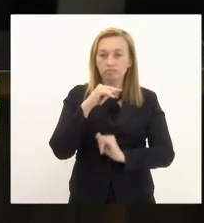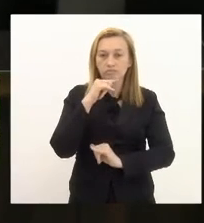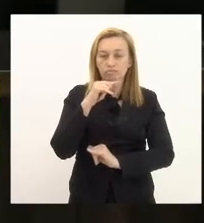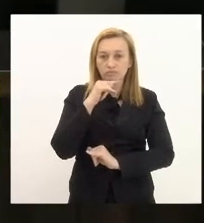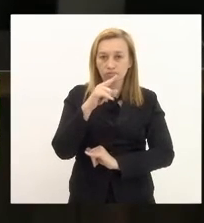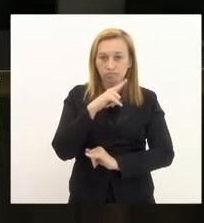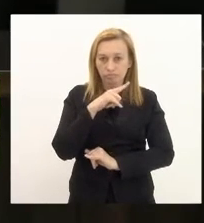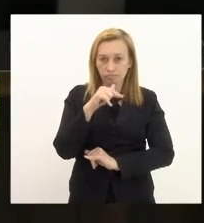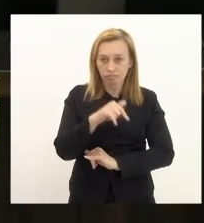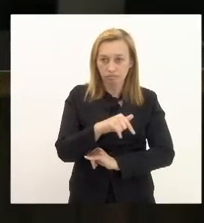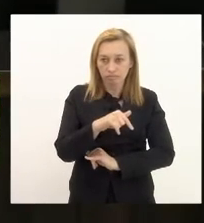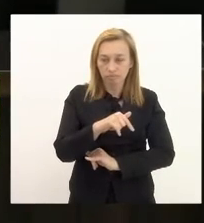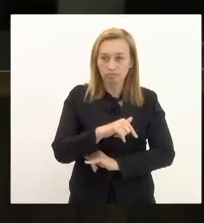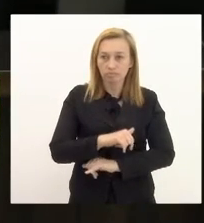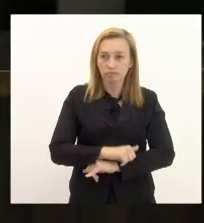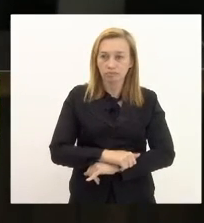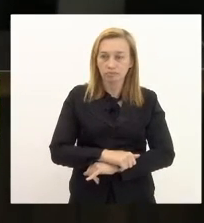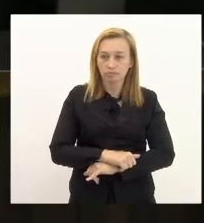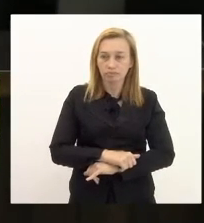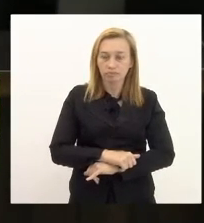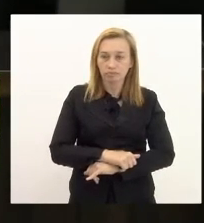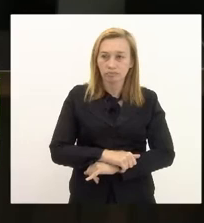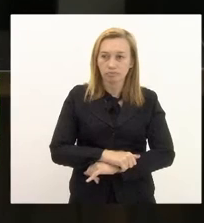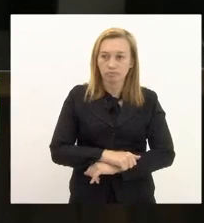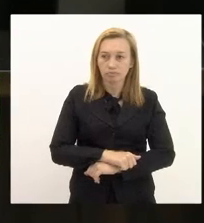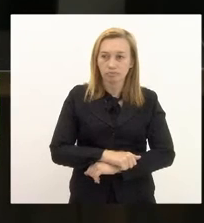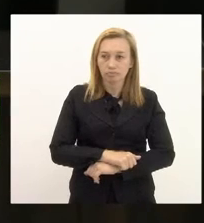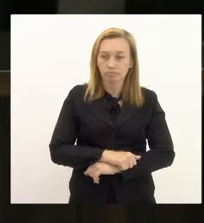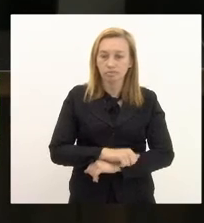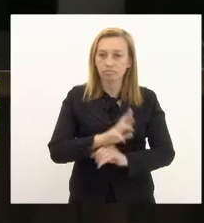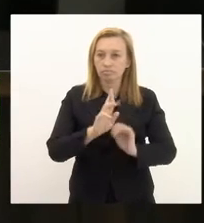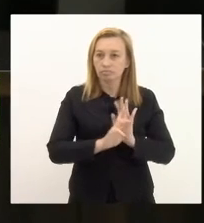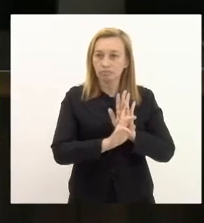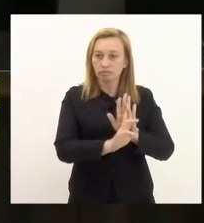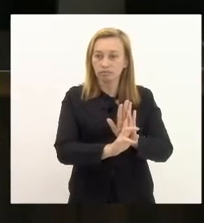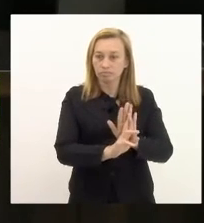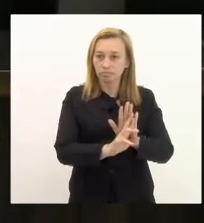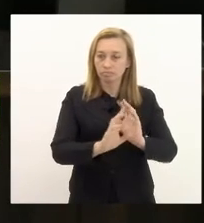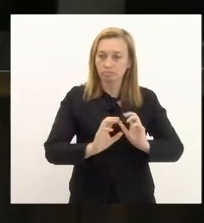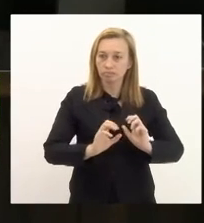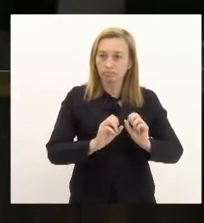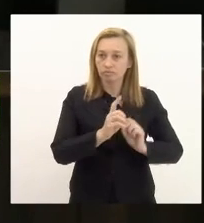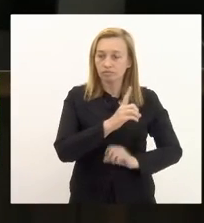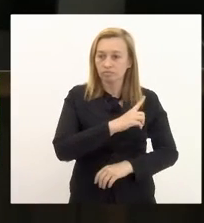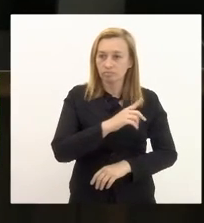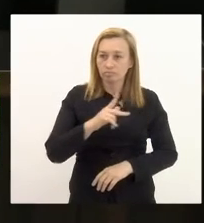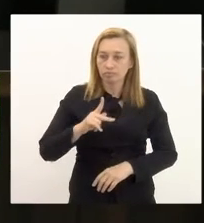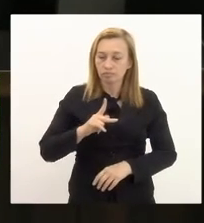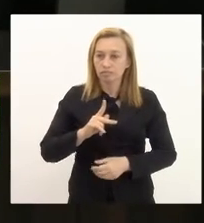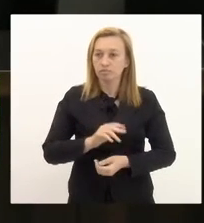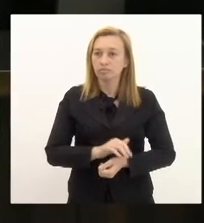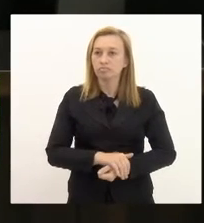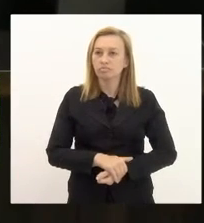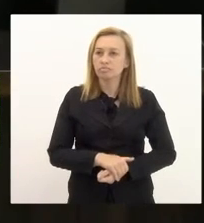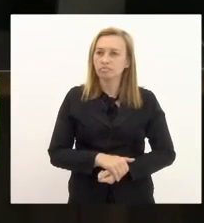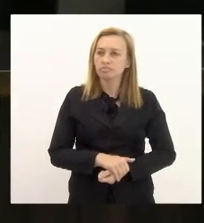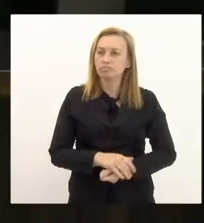dúvida aqui com a representante da Defensoria o